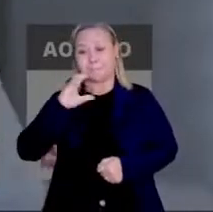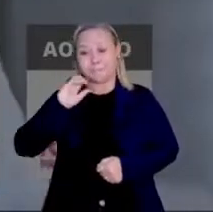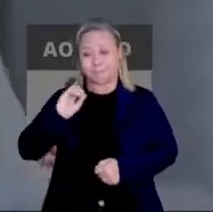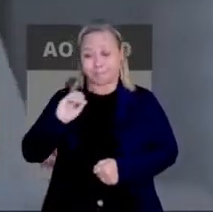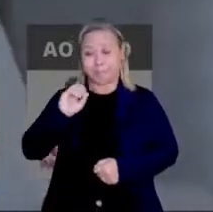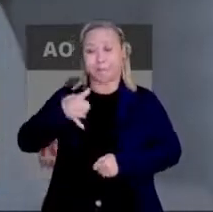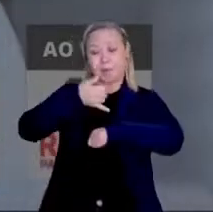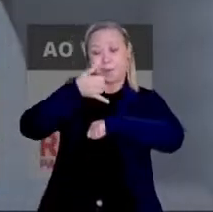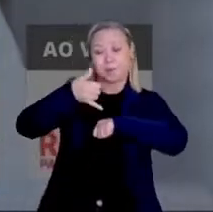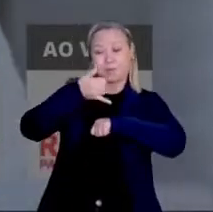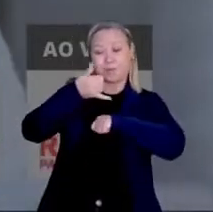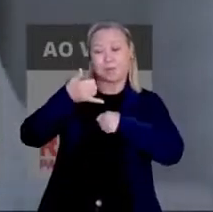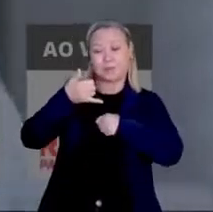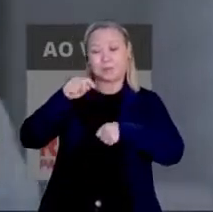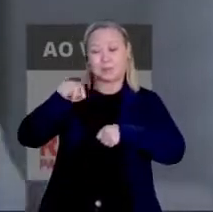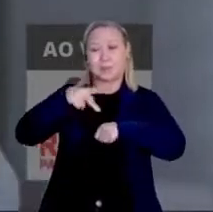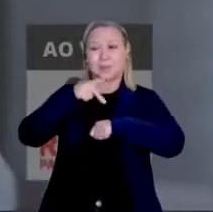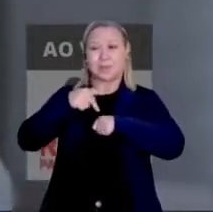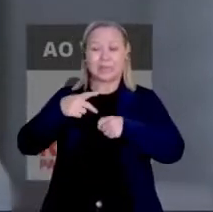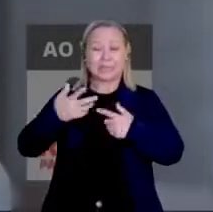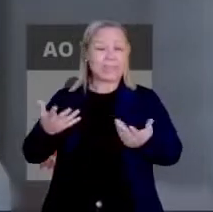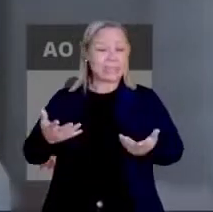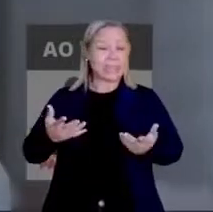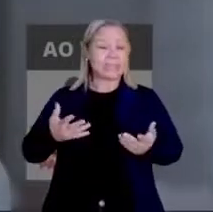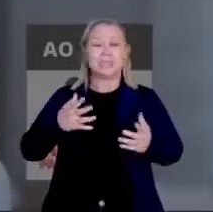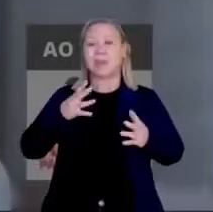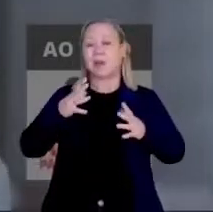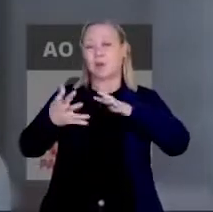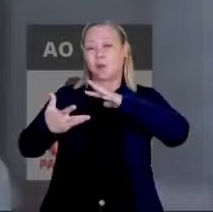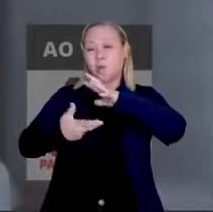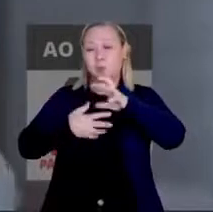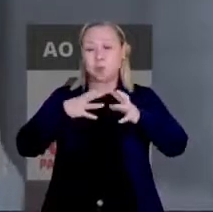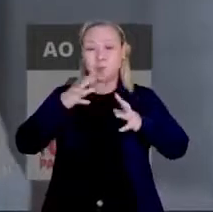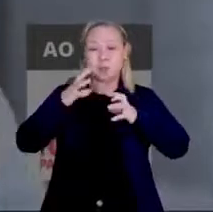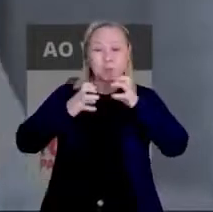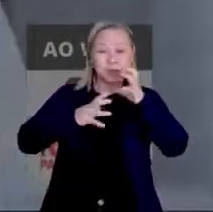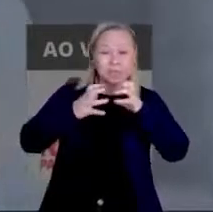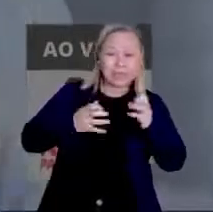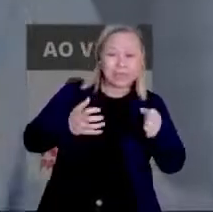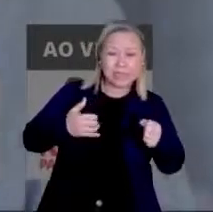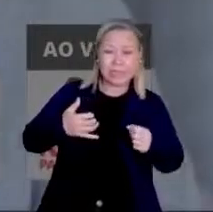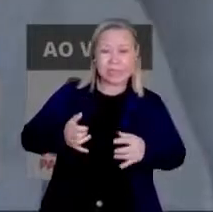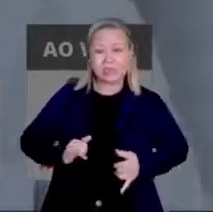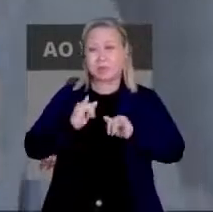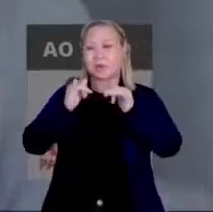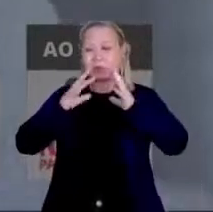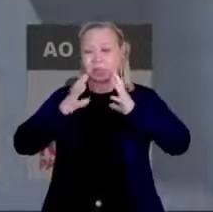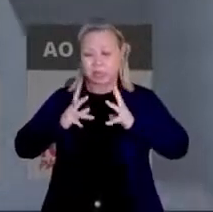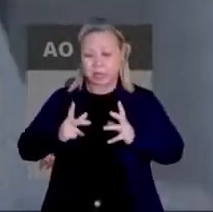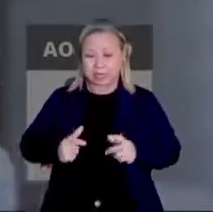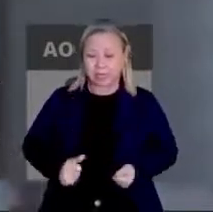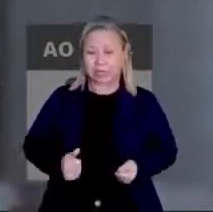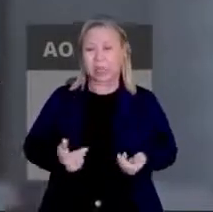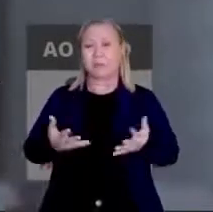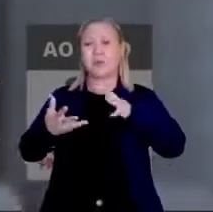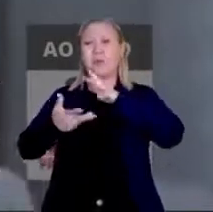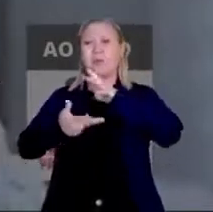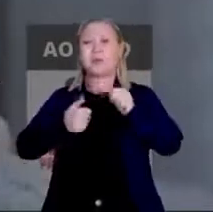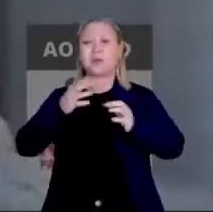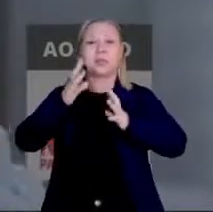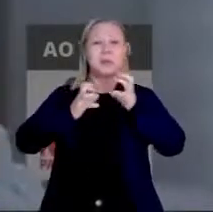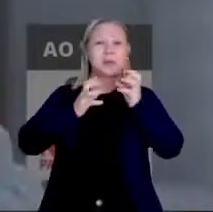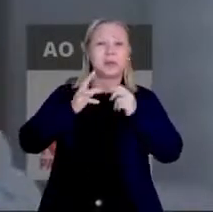não andaram tanto como eu gostaria que andasse. Eu deixei a presidência faz 12 anos. Me parece que a fábrica